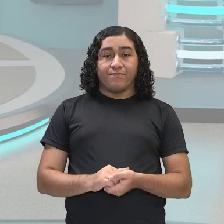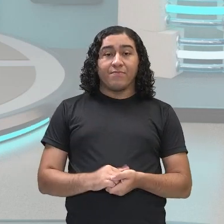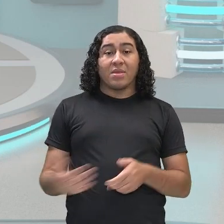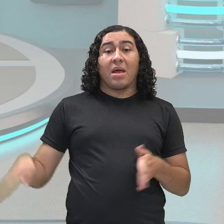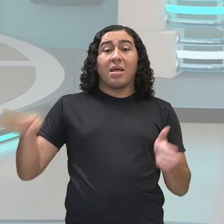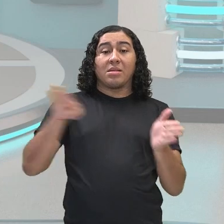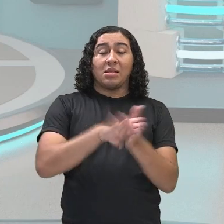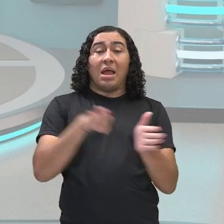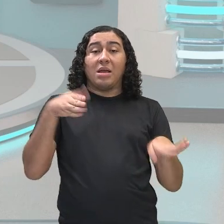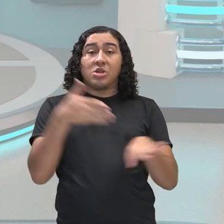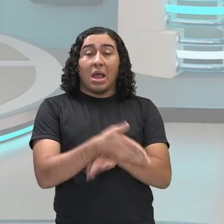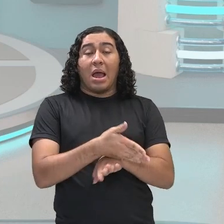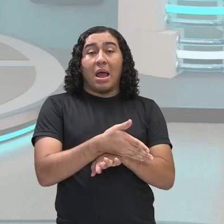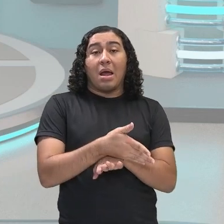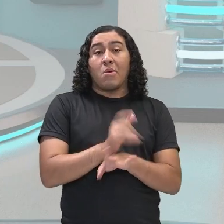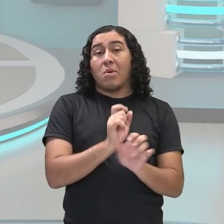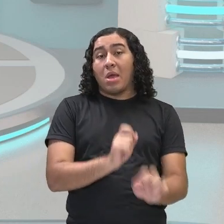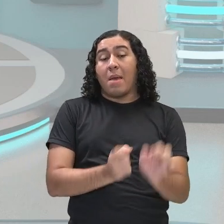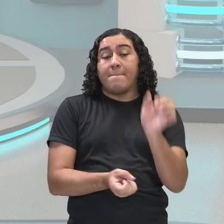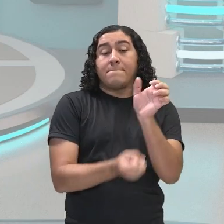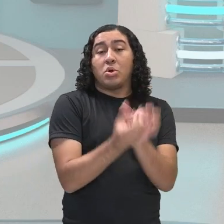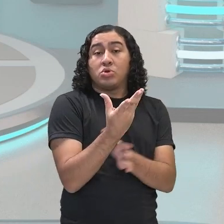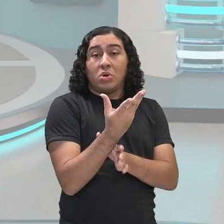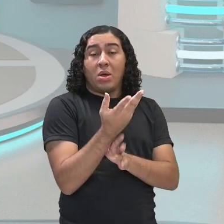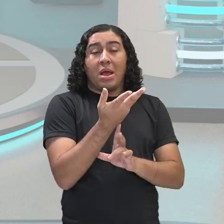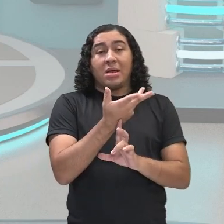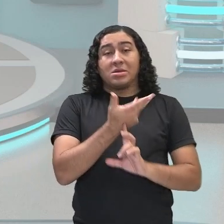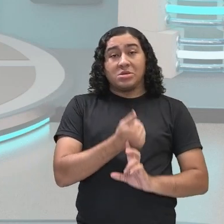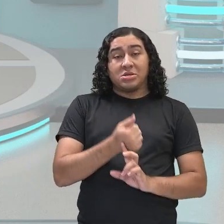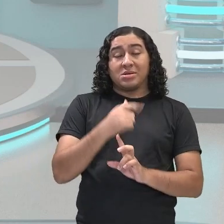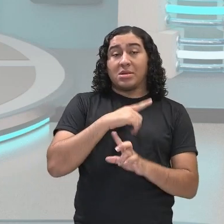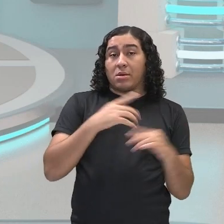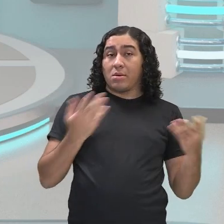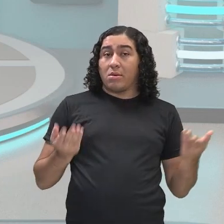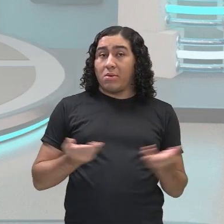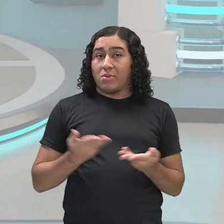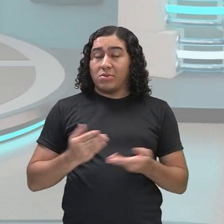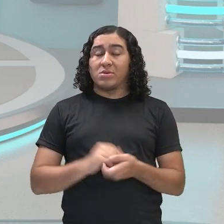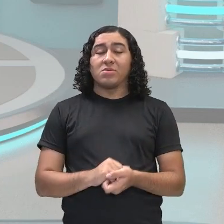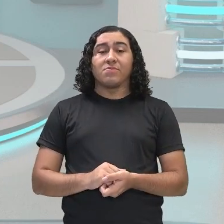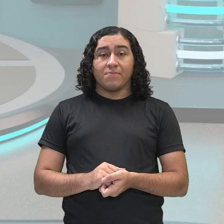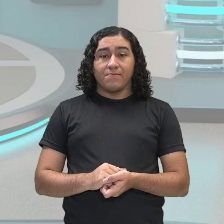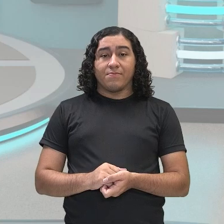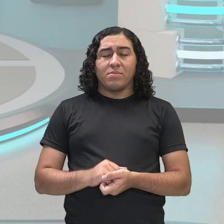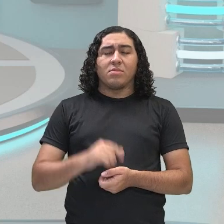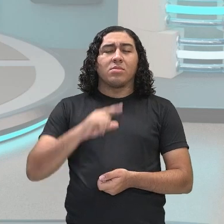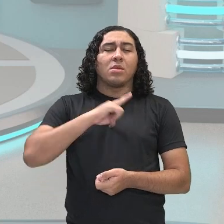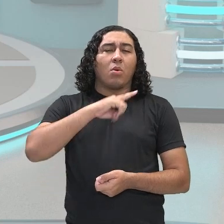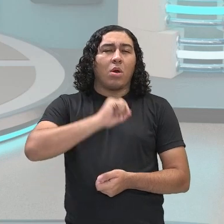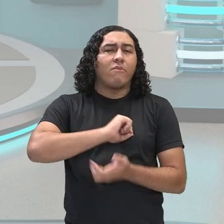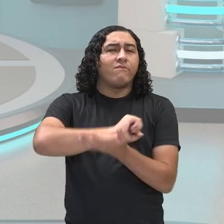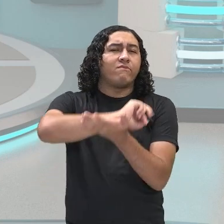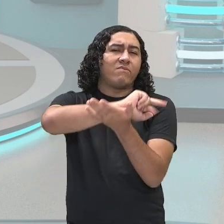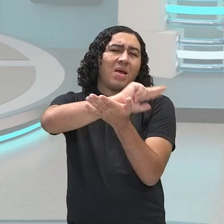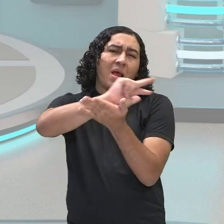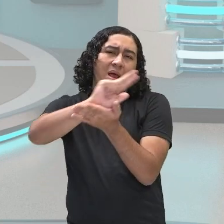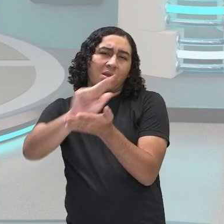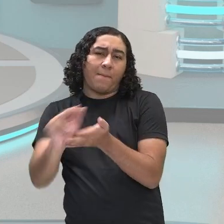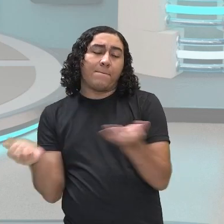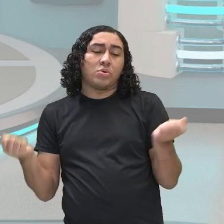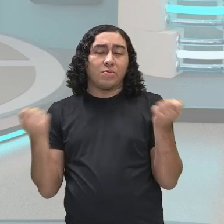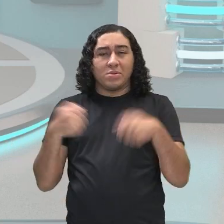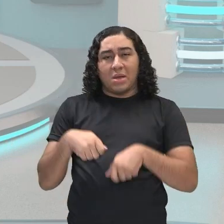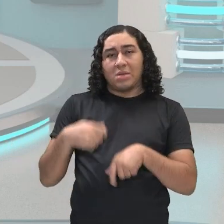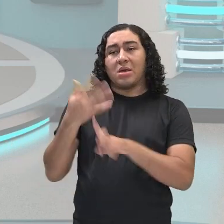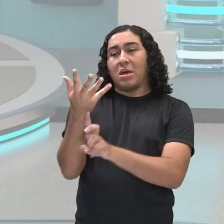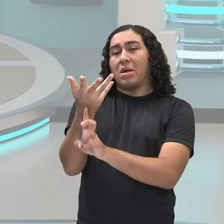gente chegar à produção artística que nós temos hoje. Hoje a gente tem um leque muito amplo, né, de fazeres